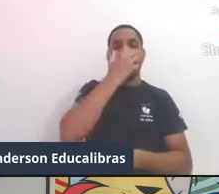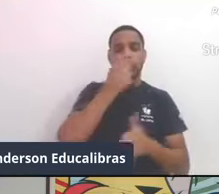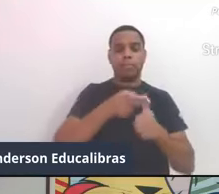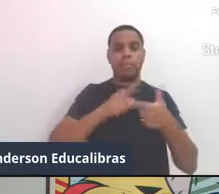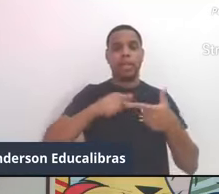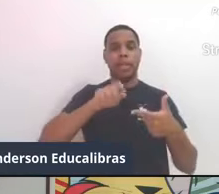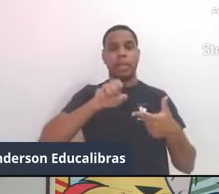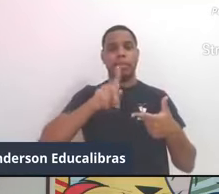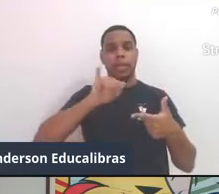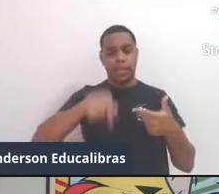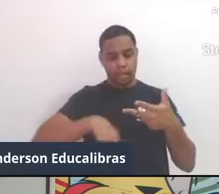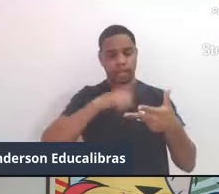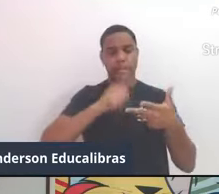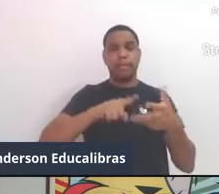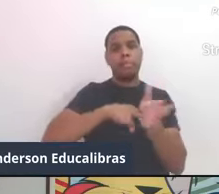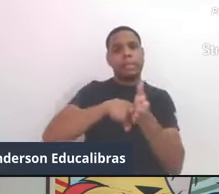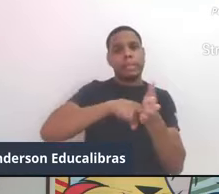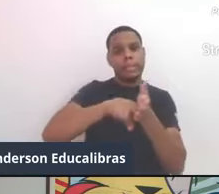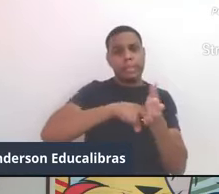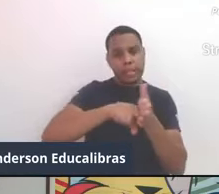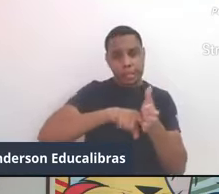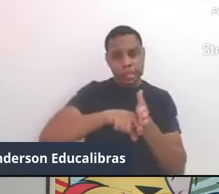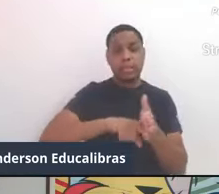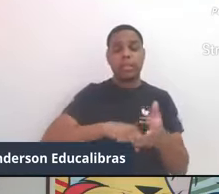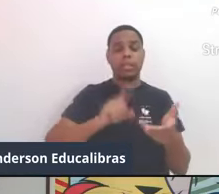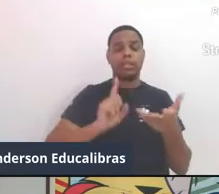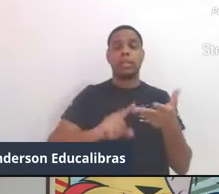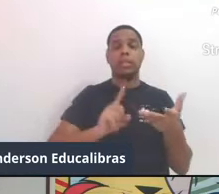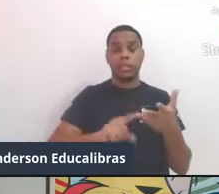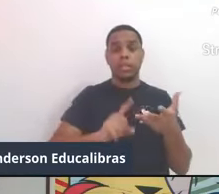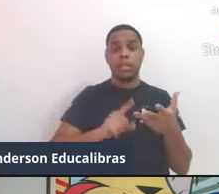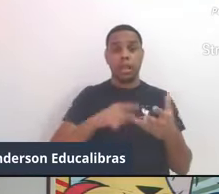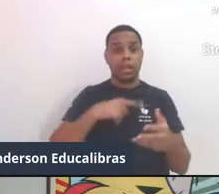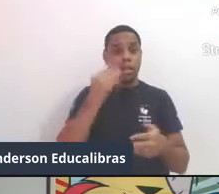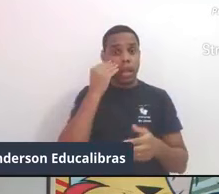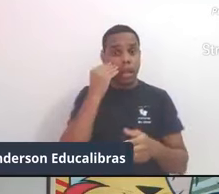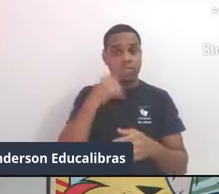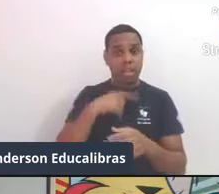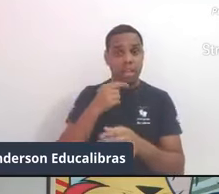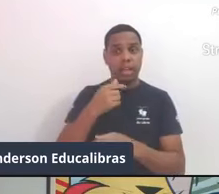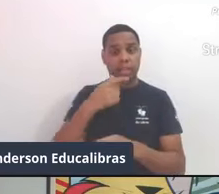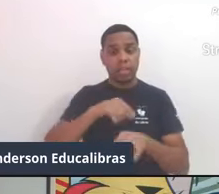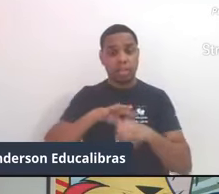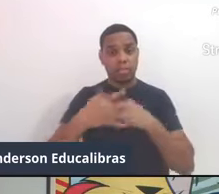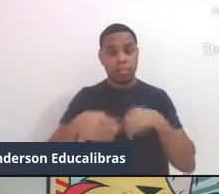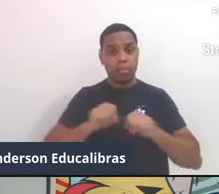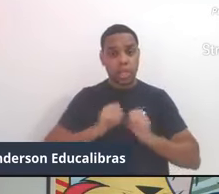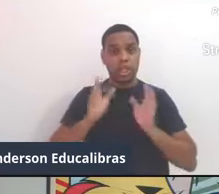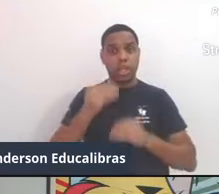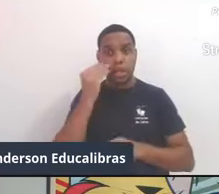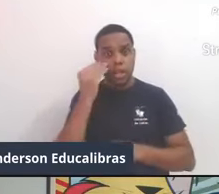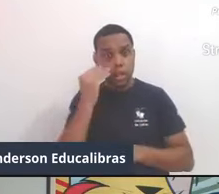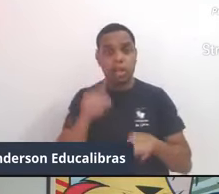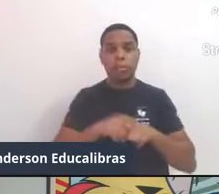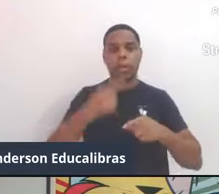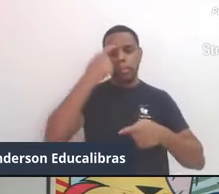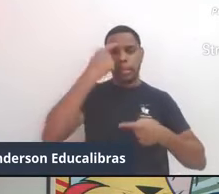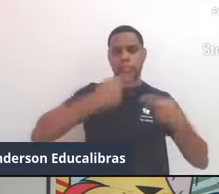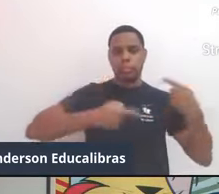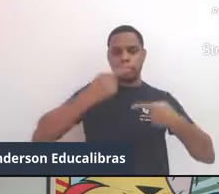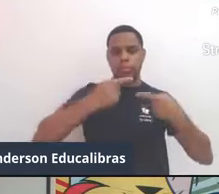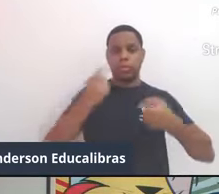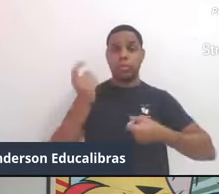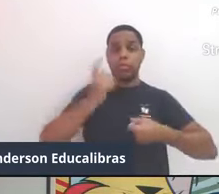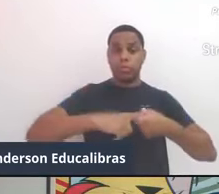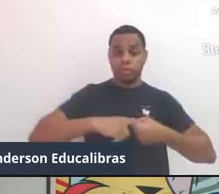EPIs, pesquisas, aumento da capacidade de testagem, e a gente pensar em políticas de retomada e qual legado fica